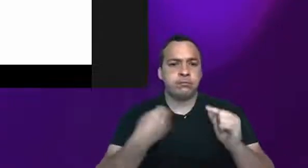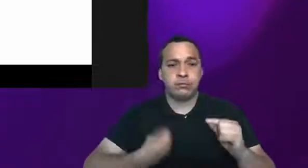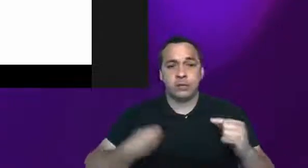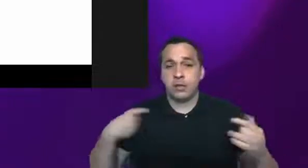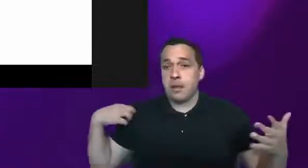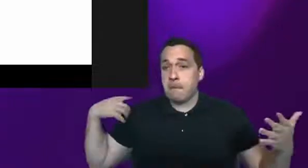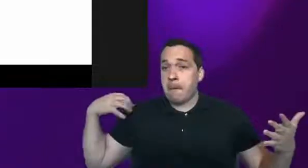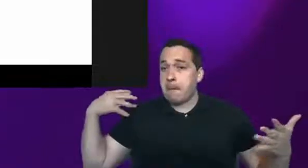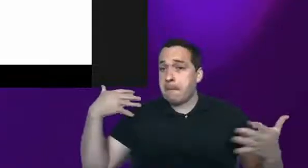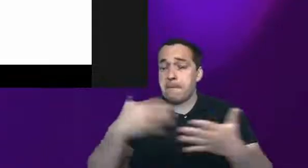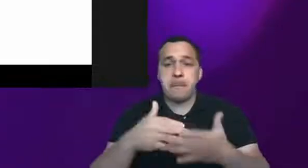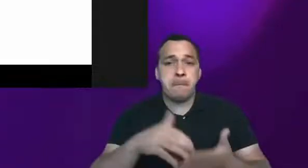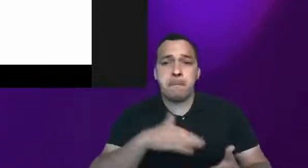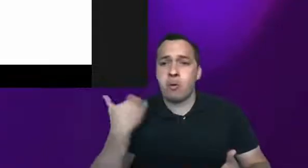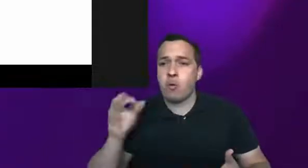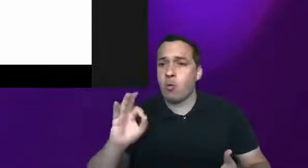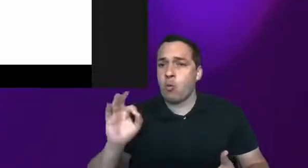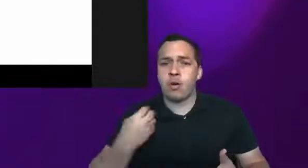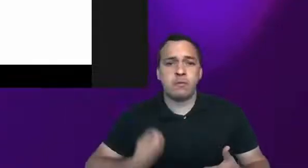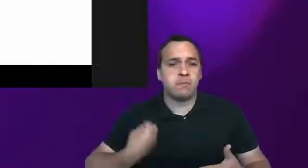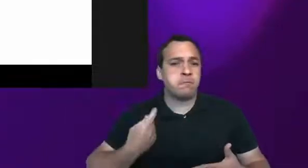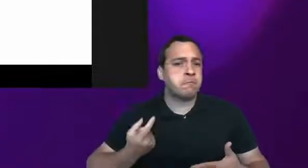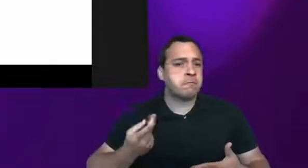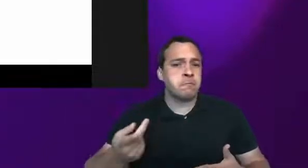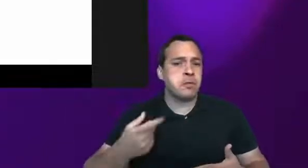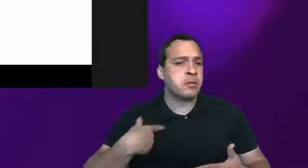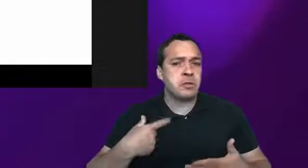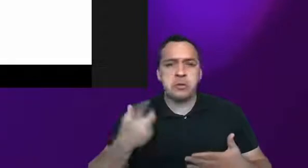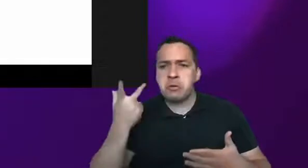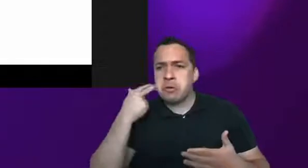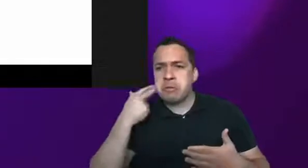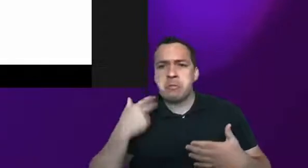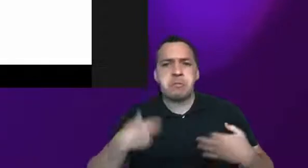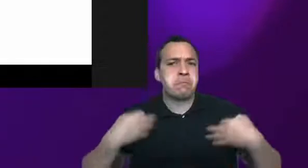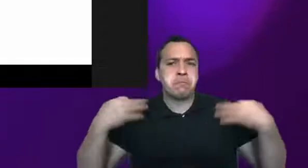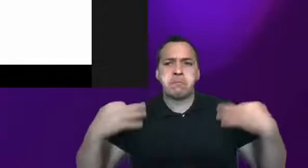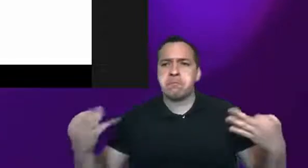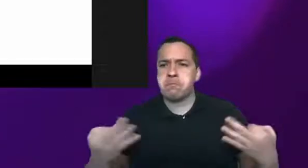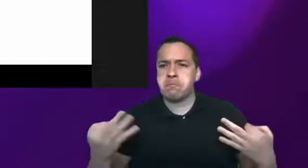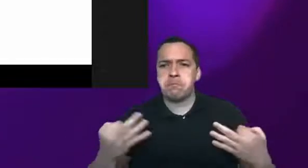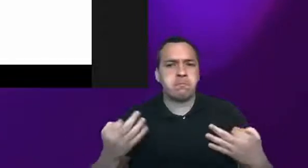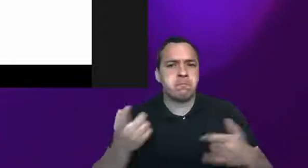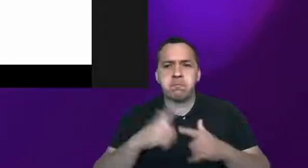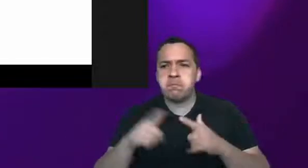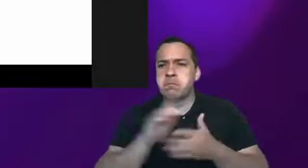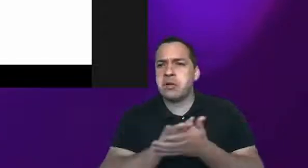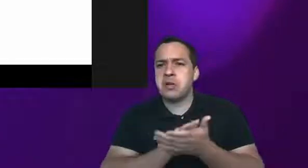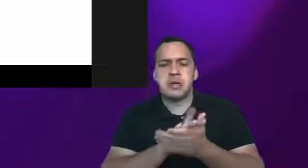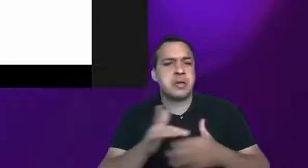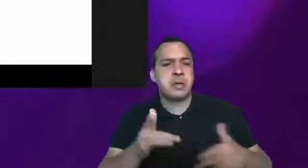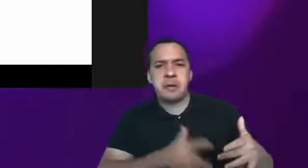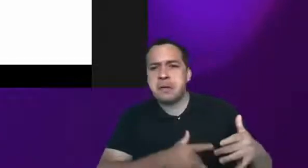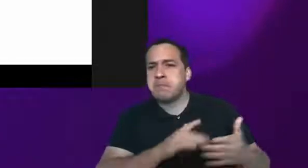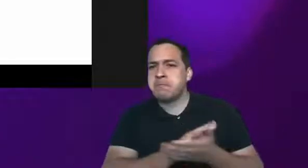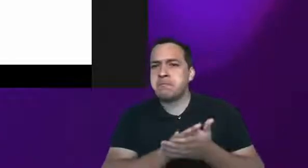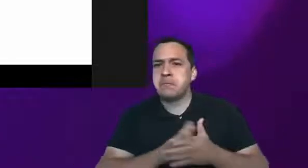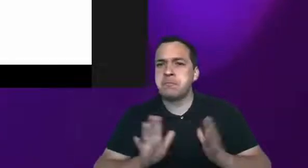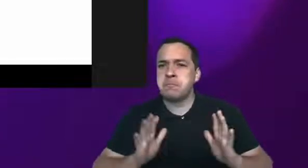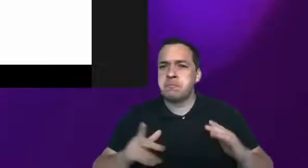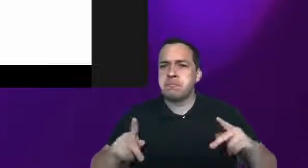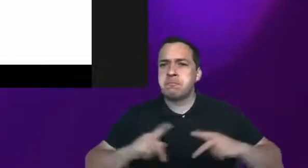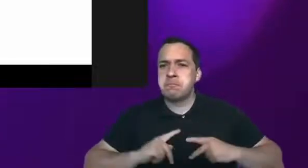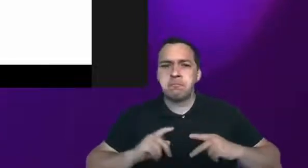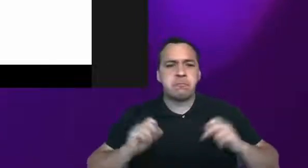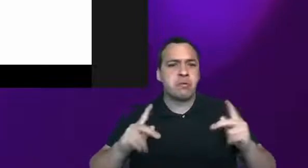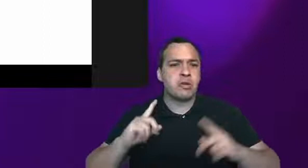agora com marcadores tumorais normais, sob sirólemos, sem qualquer evidência de doença, mais de 15 anos